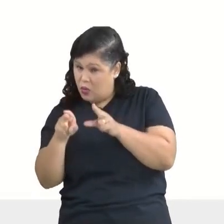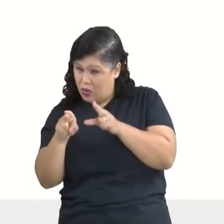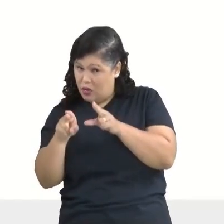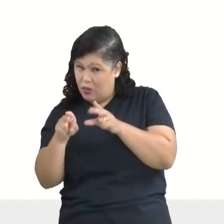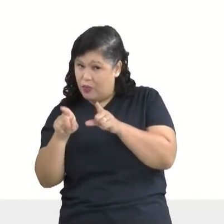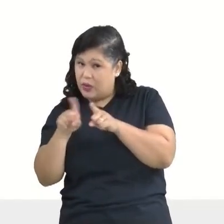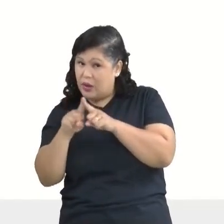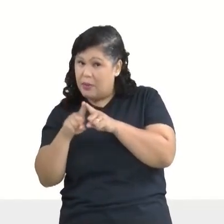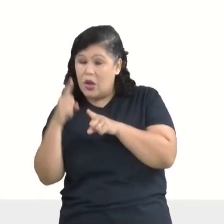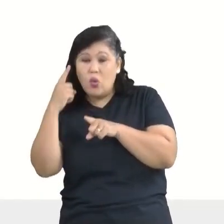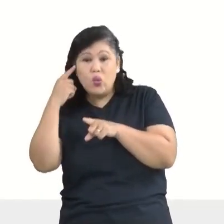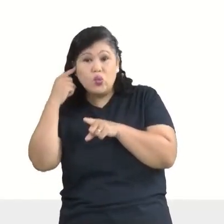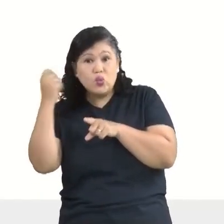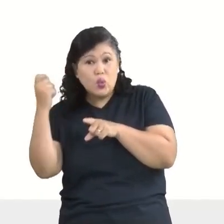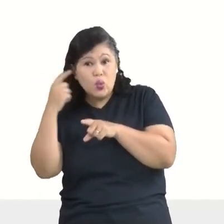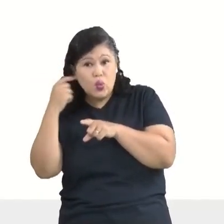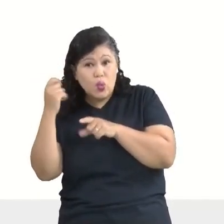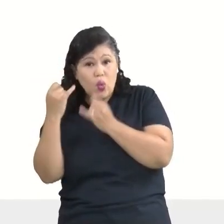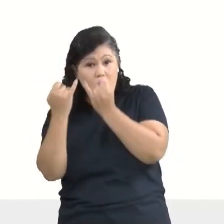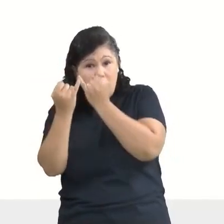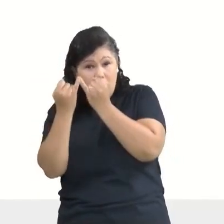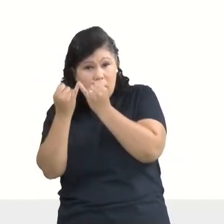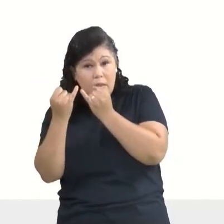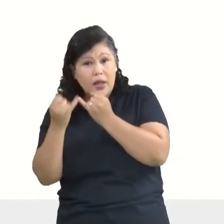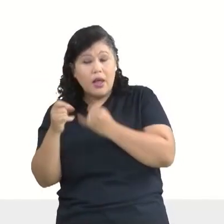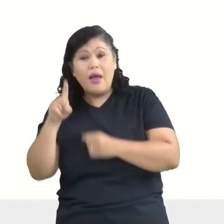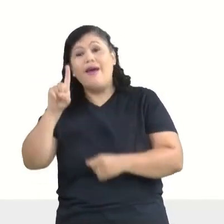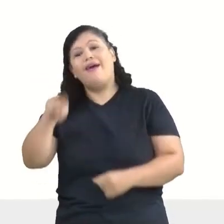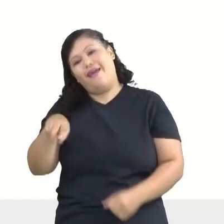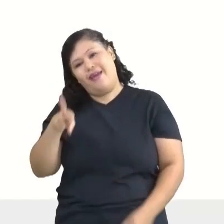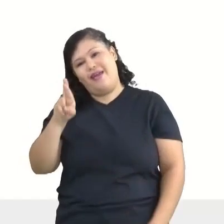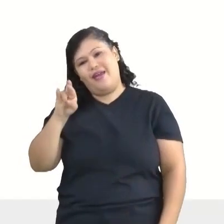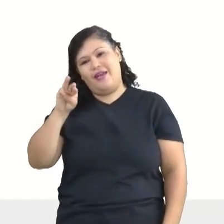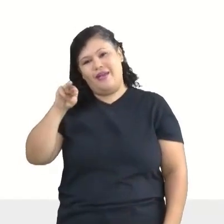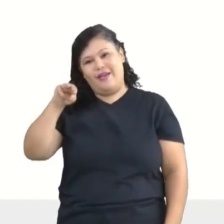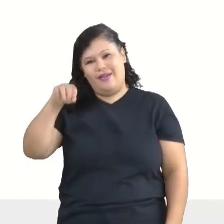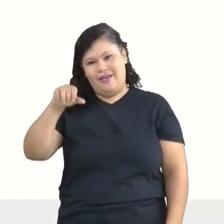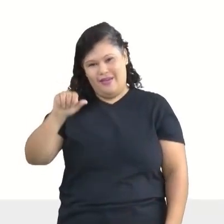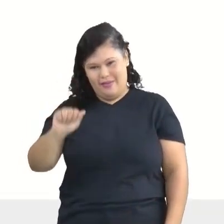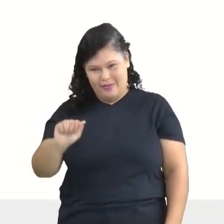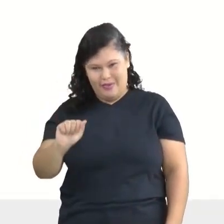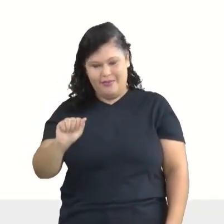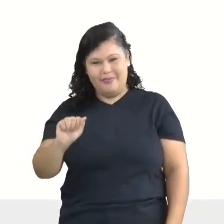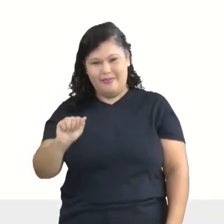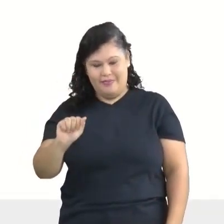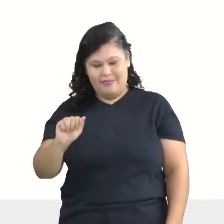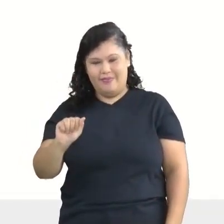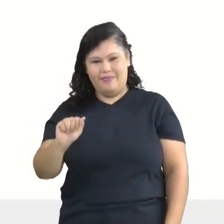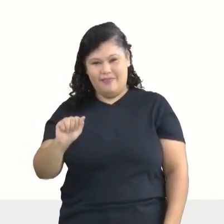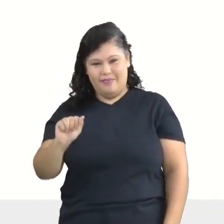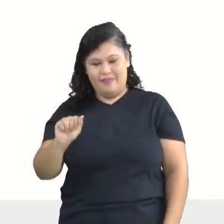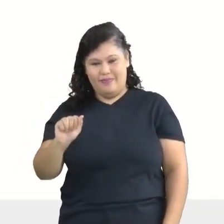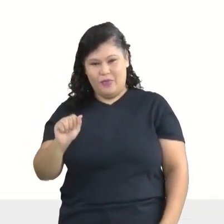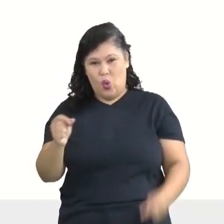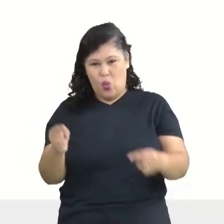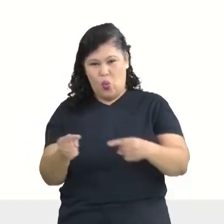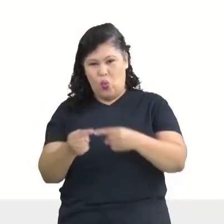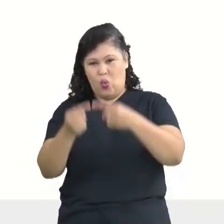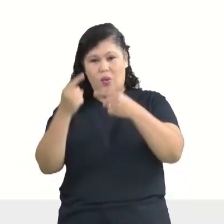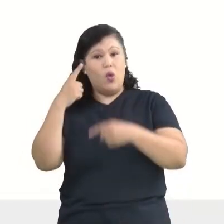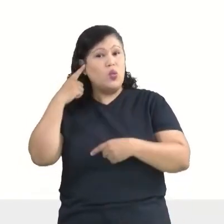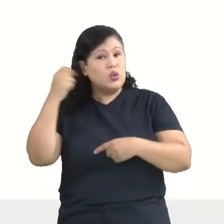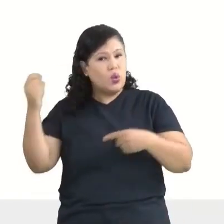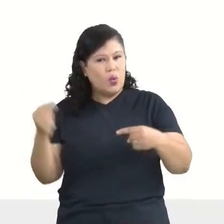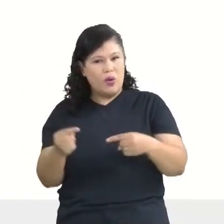Qual é o nome disso, crianças? Isso se chama rima, porque os sons